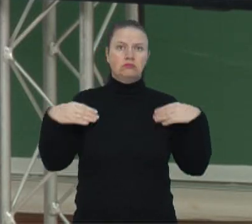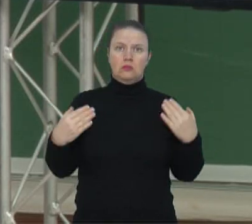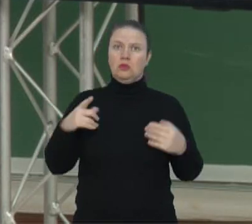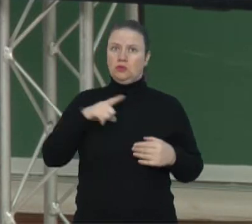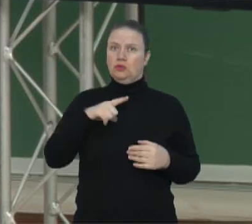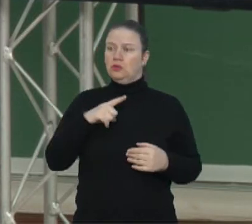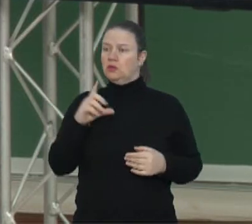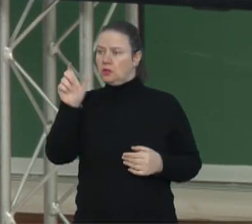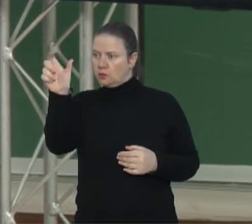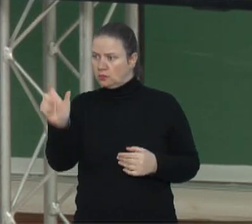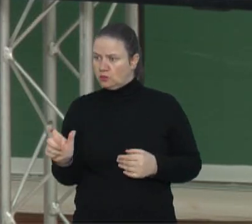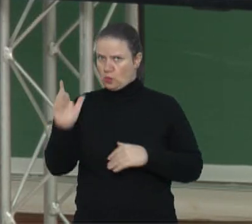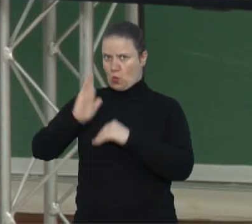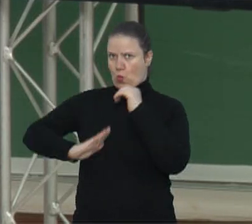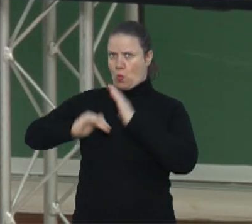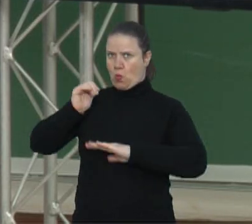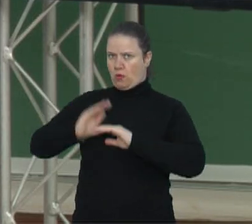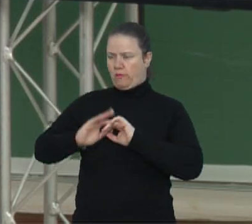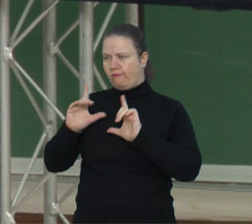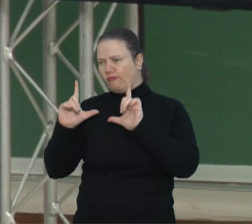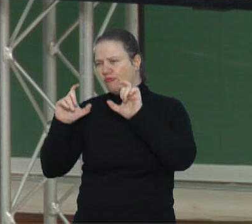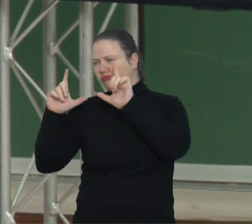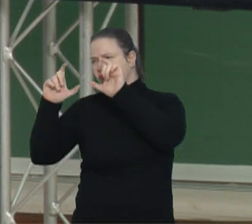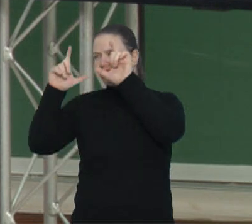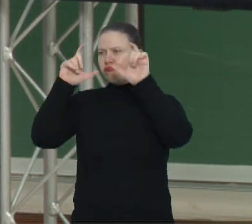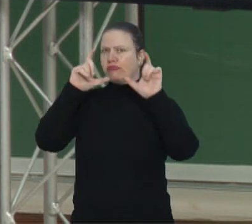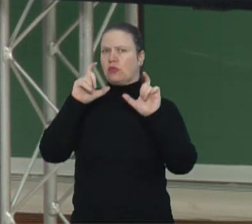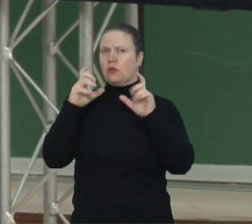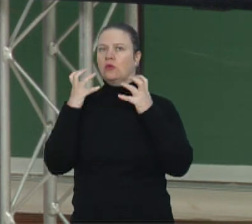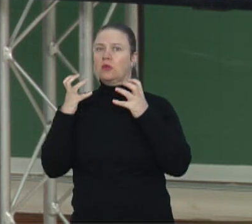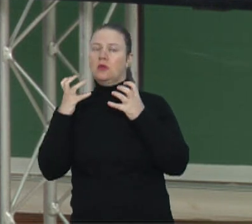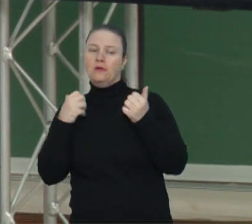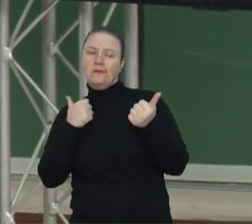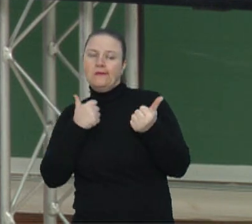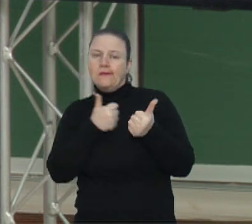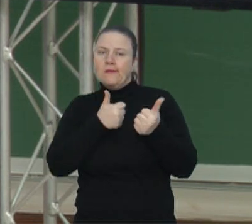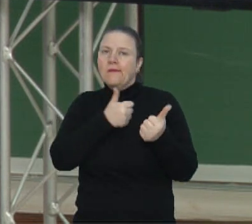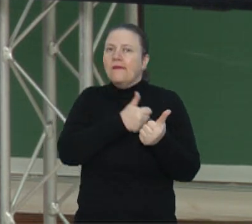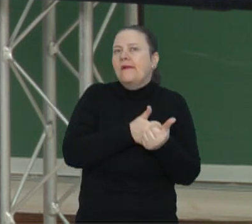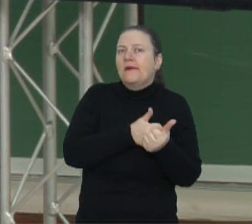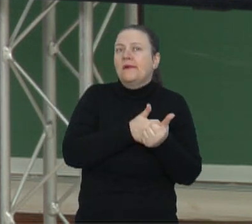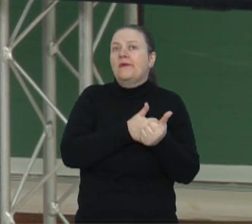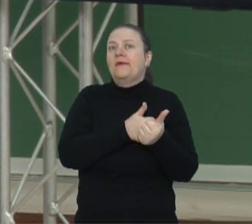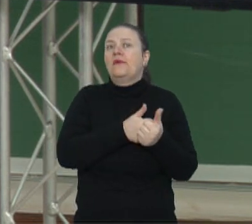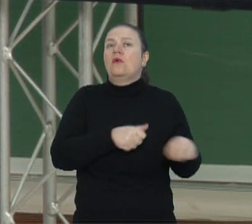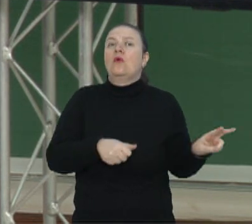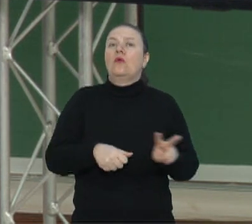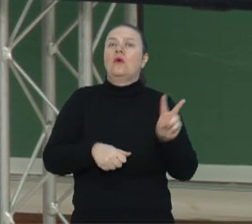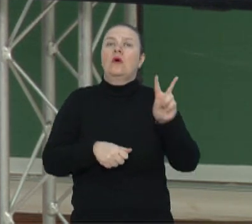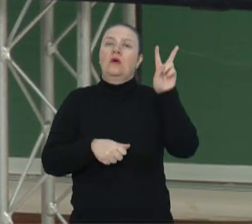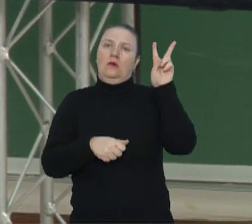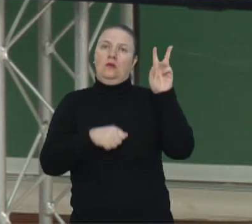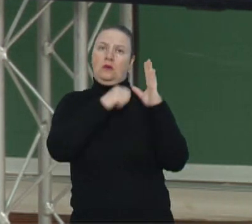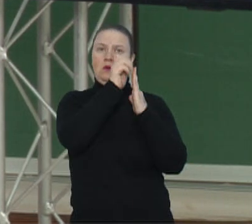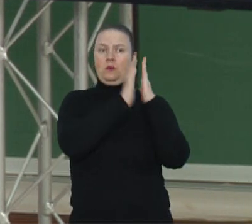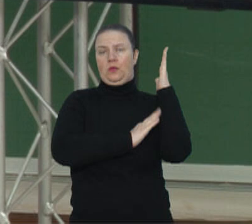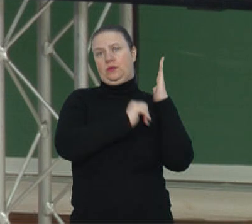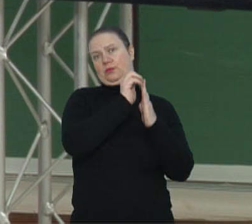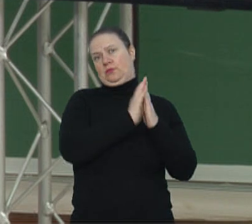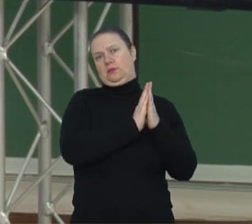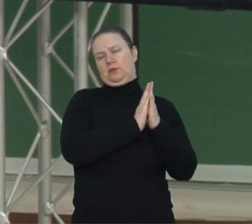se aproximar do valor artístico, mas a maioria das pessoas pensava, nossa, mas é só